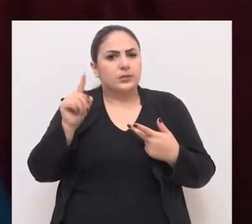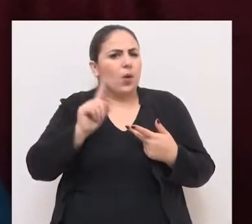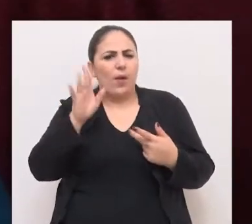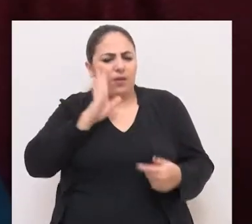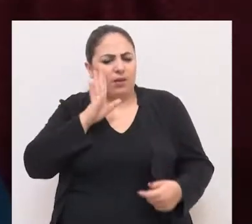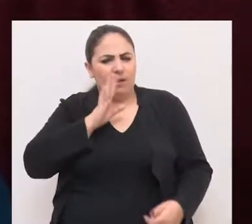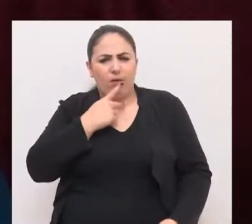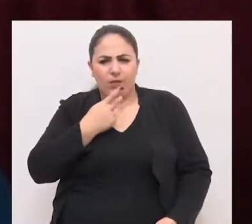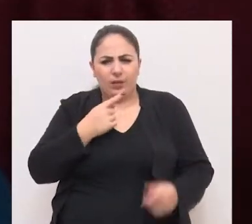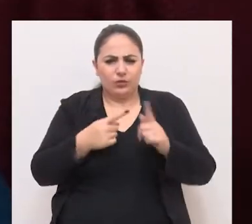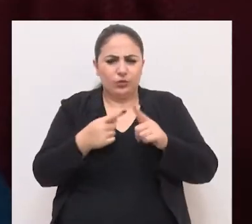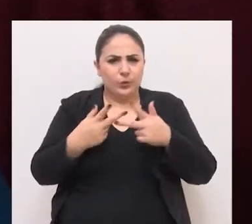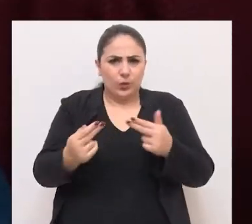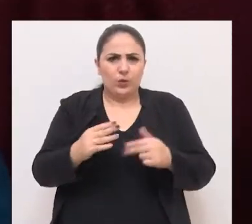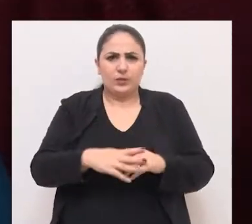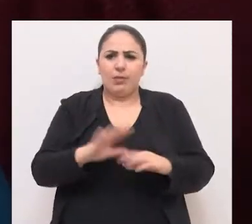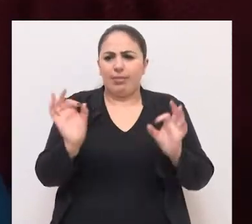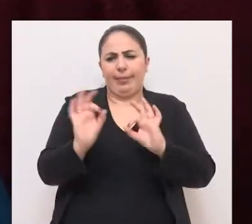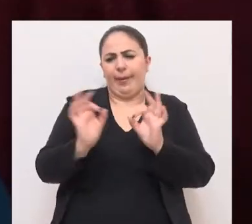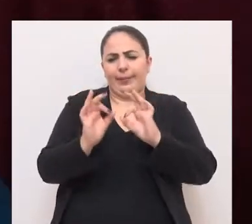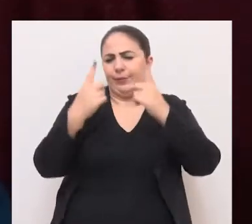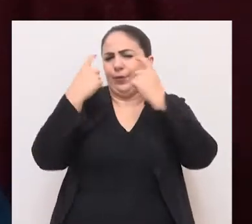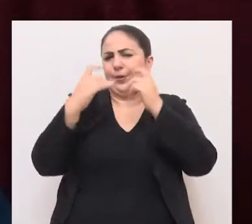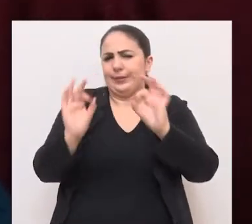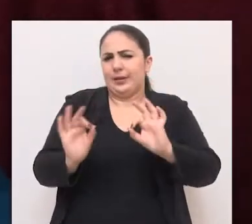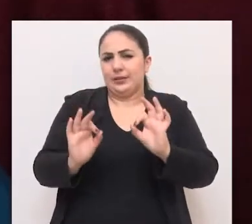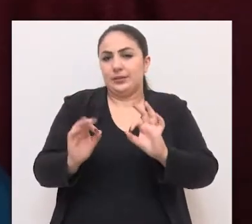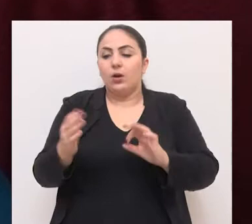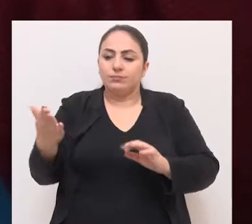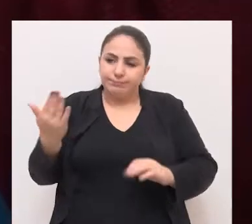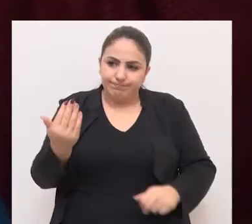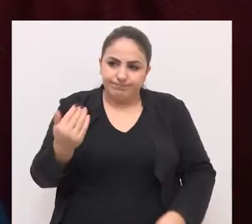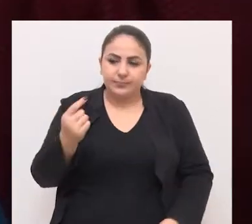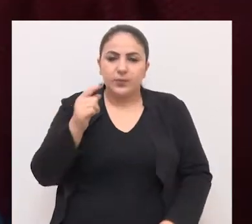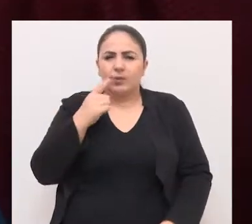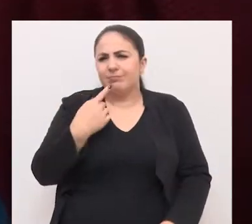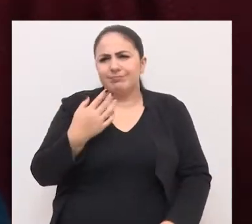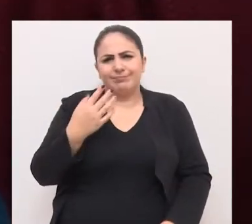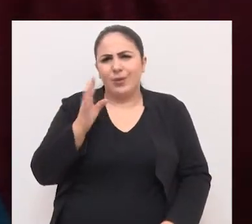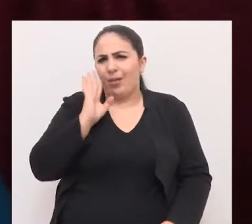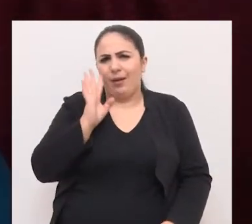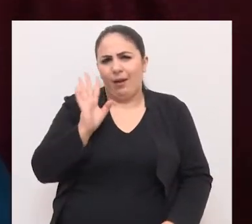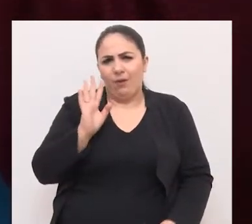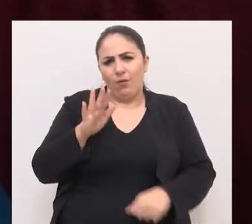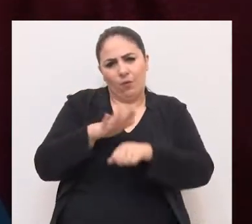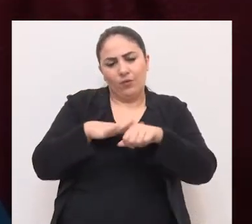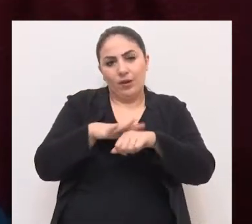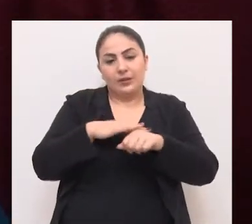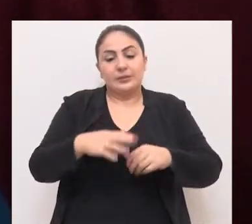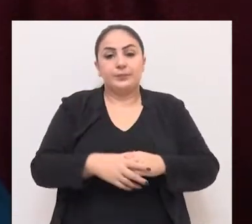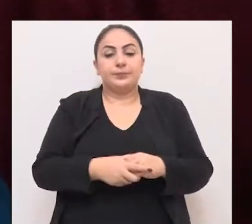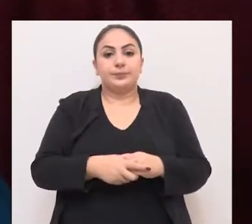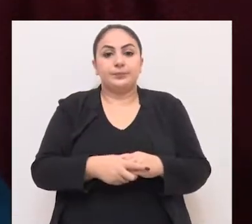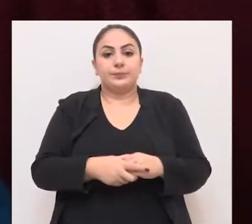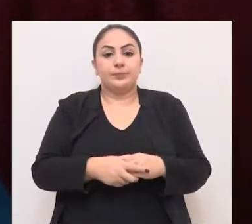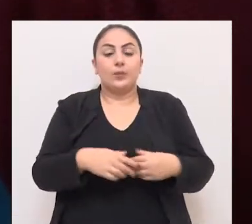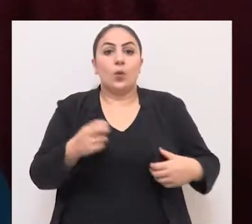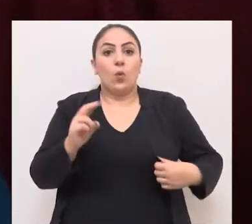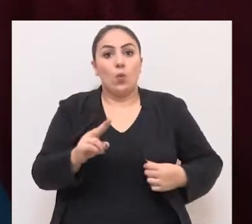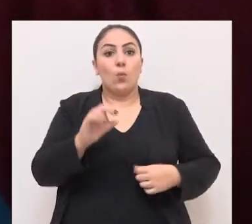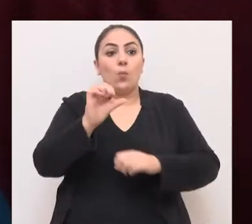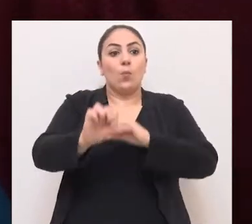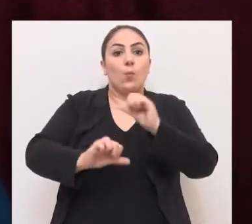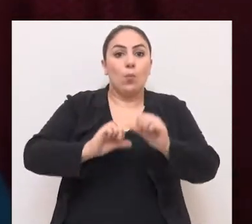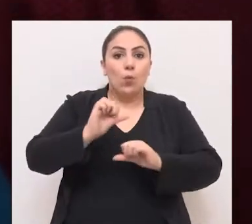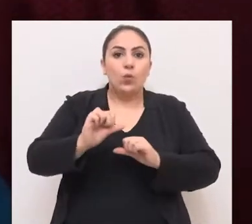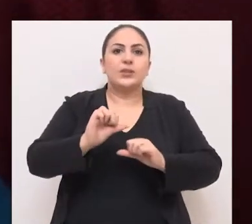olha, não é legal você falar isso, não precisa ser nada agressivo, chama num canto, conversa, é isso que eu tenho feito. Ou